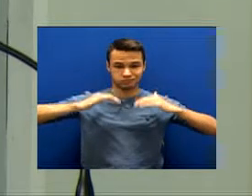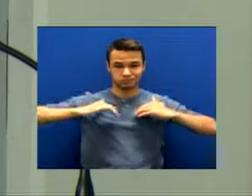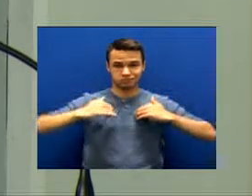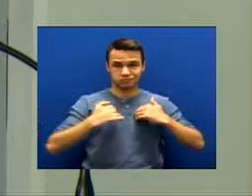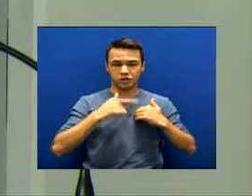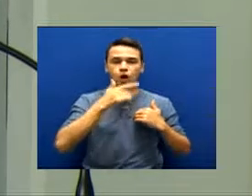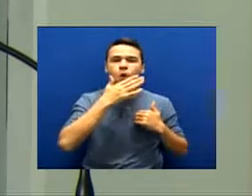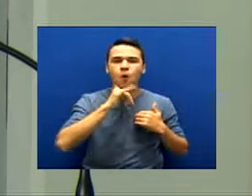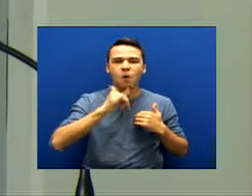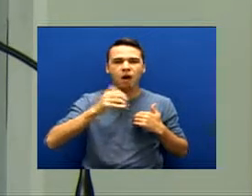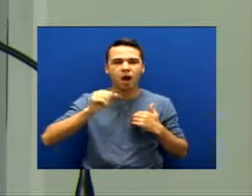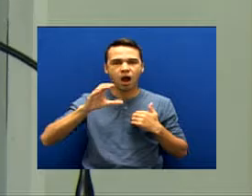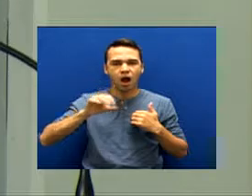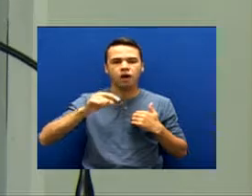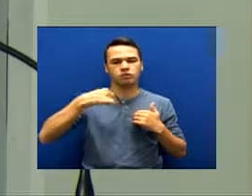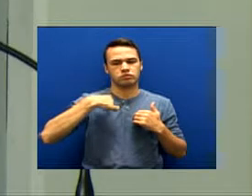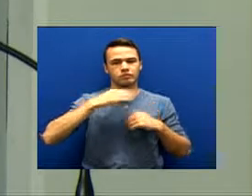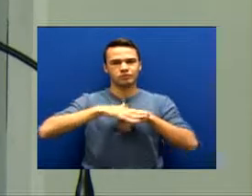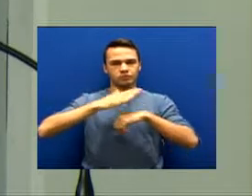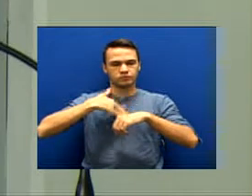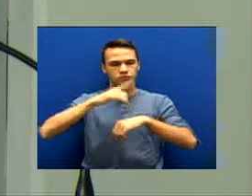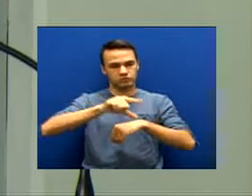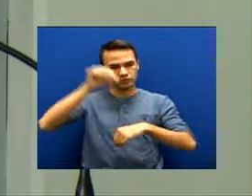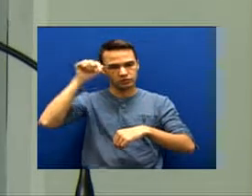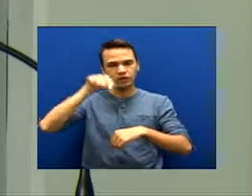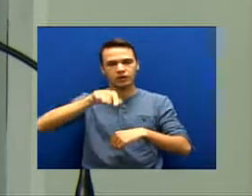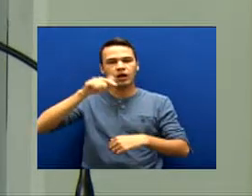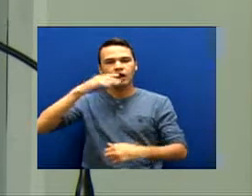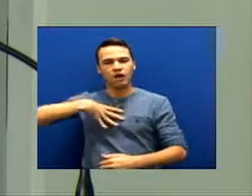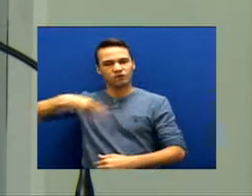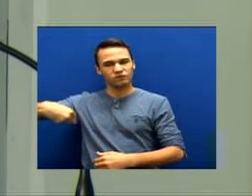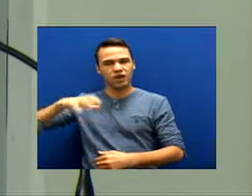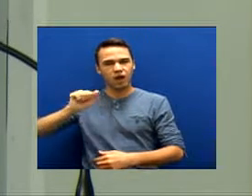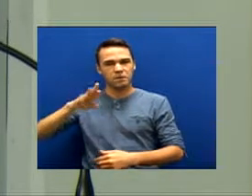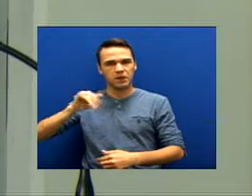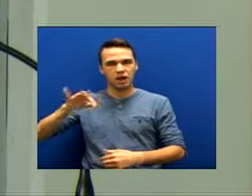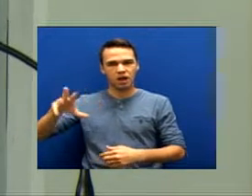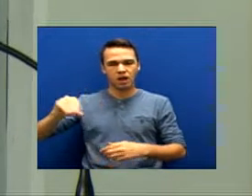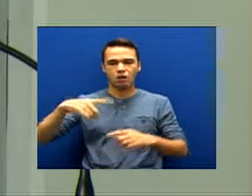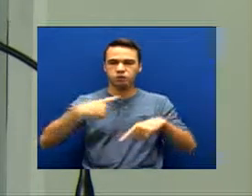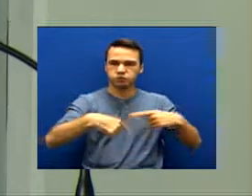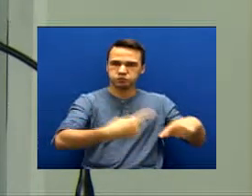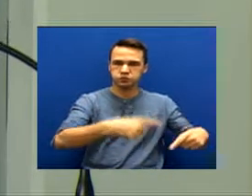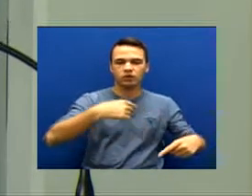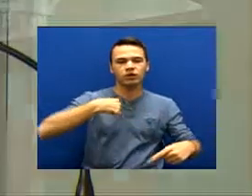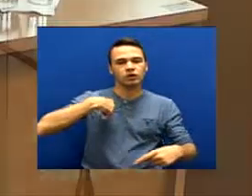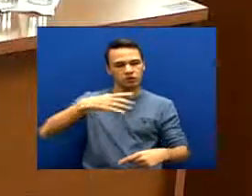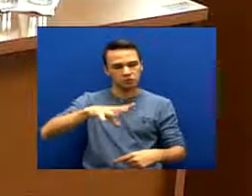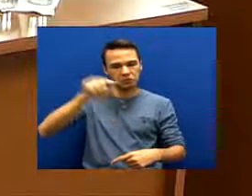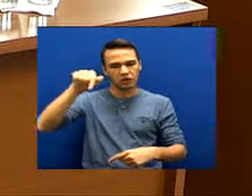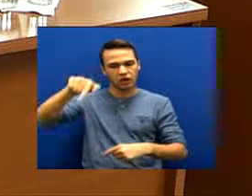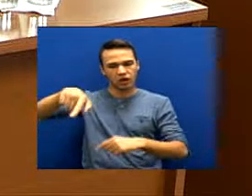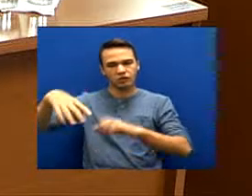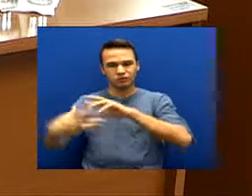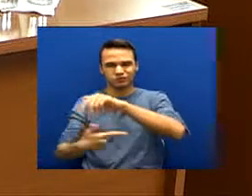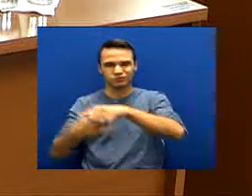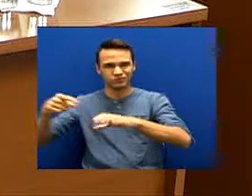eu sou o Deus Todo-Poderoso. E essa declaração, eu sou Deus, faz grande